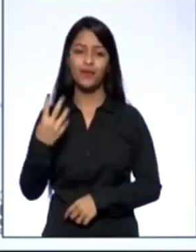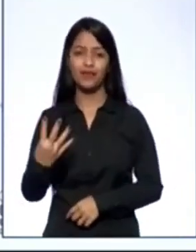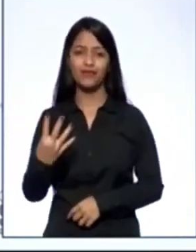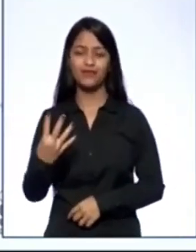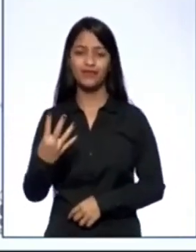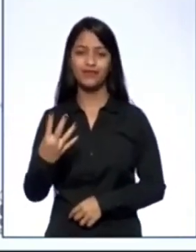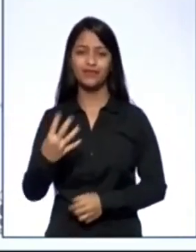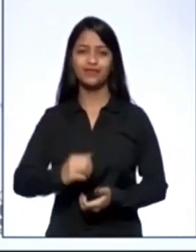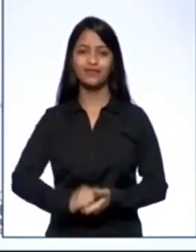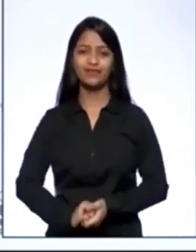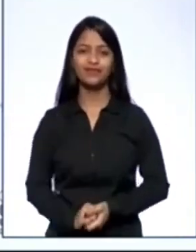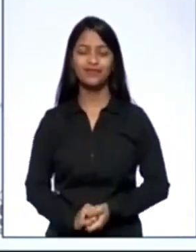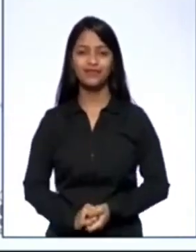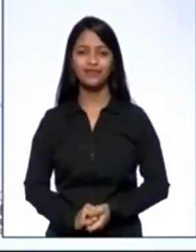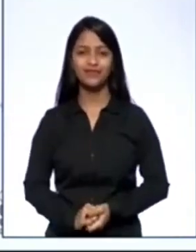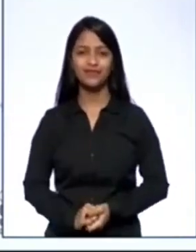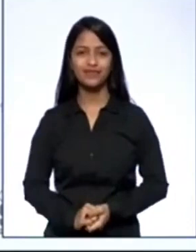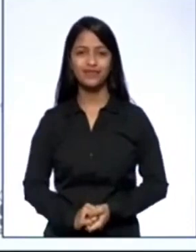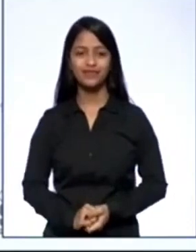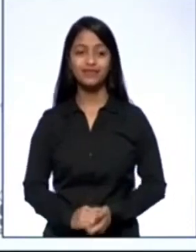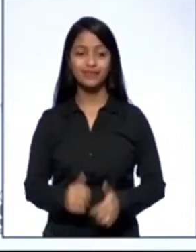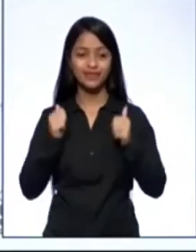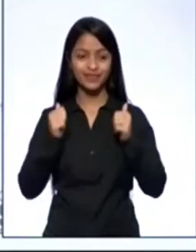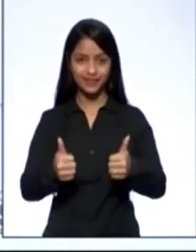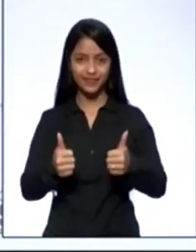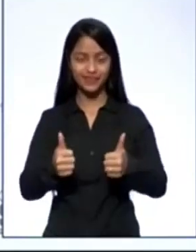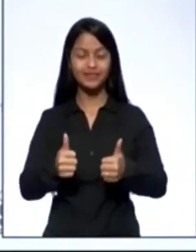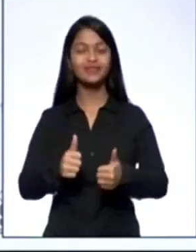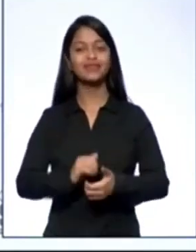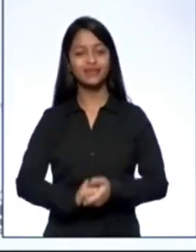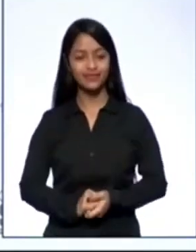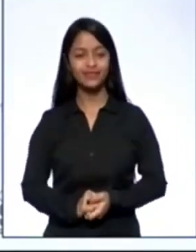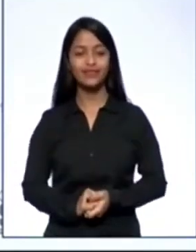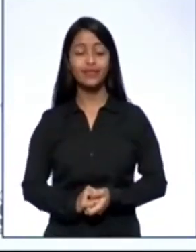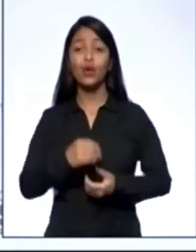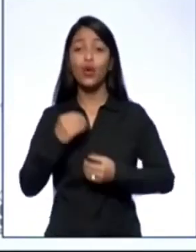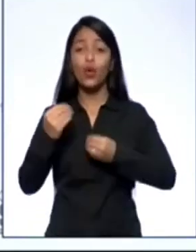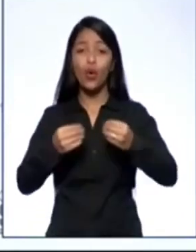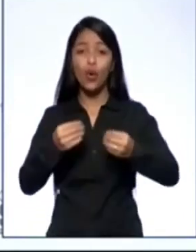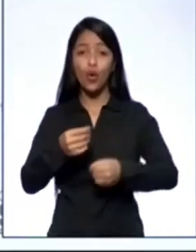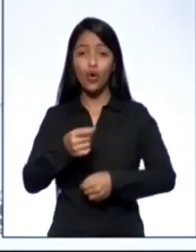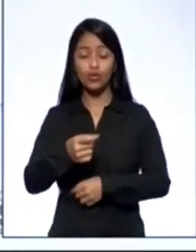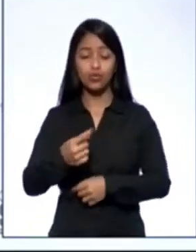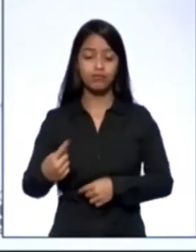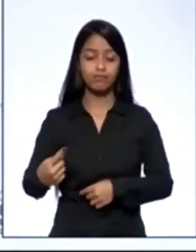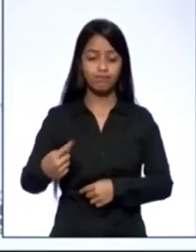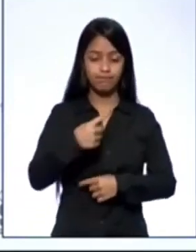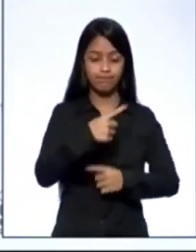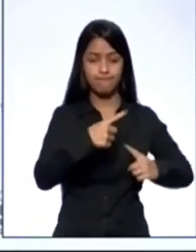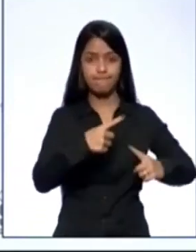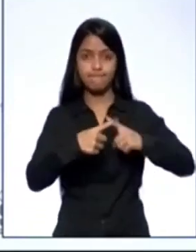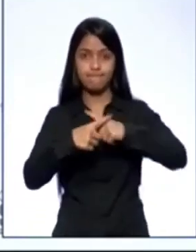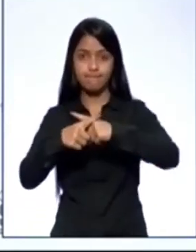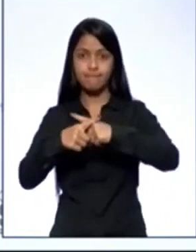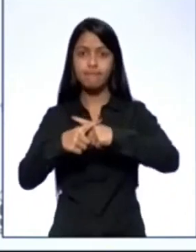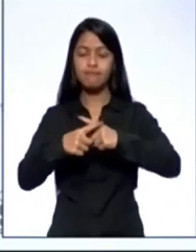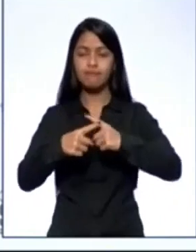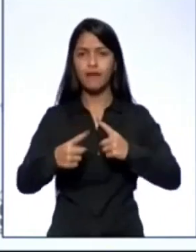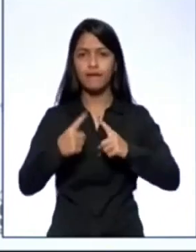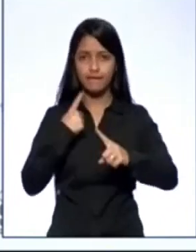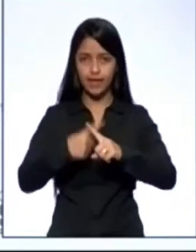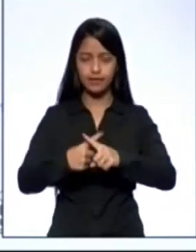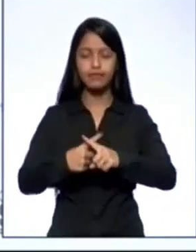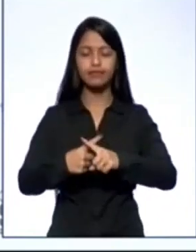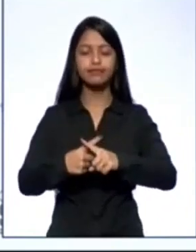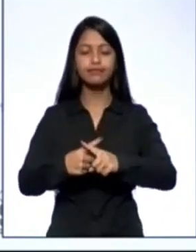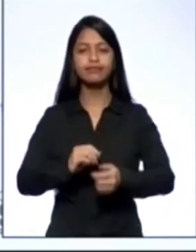o tom da -4 Beleza abençoe multiplica em Cruz Ah tá bom dia